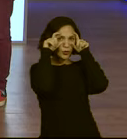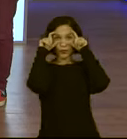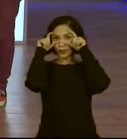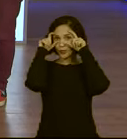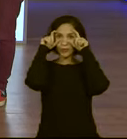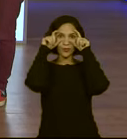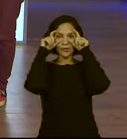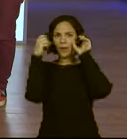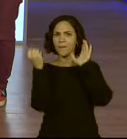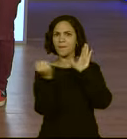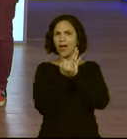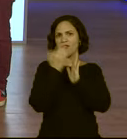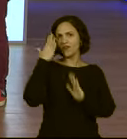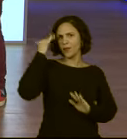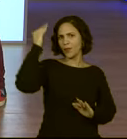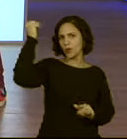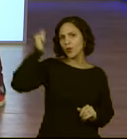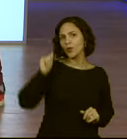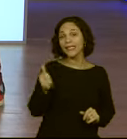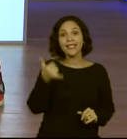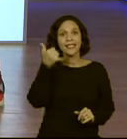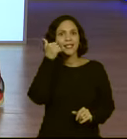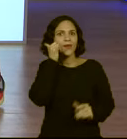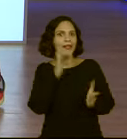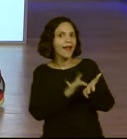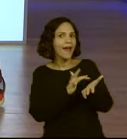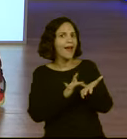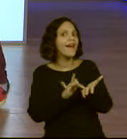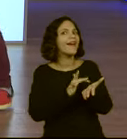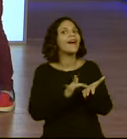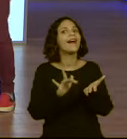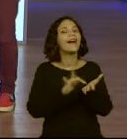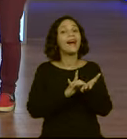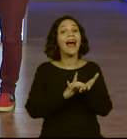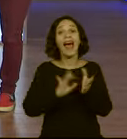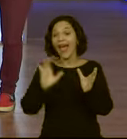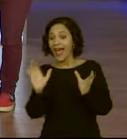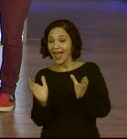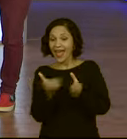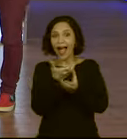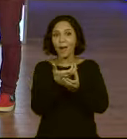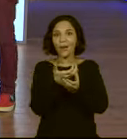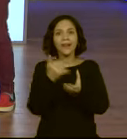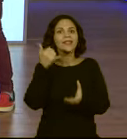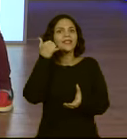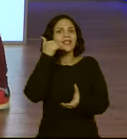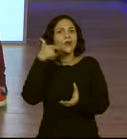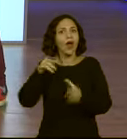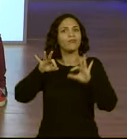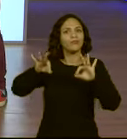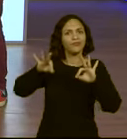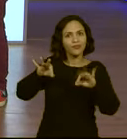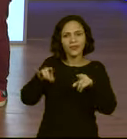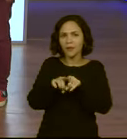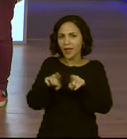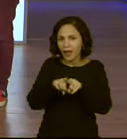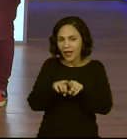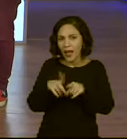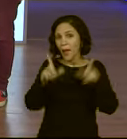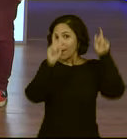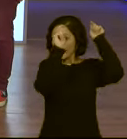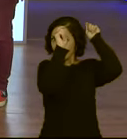de marca famosa o celular que todo mundo do celular do celular enfim